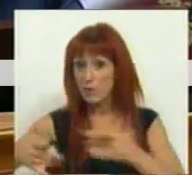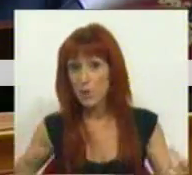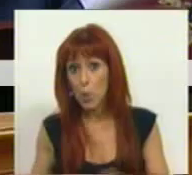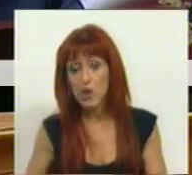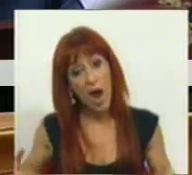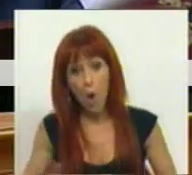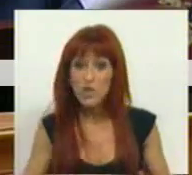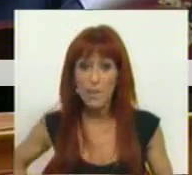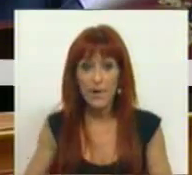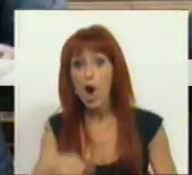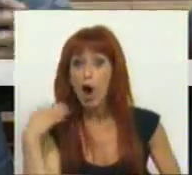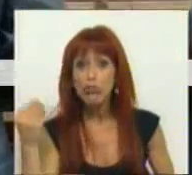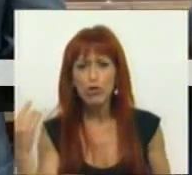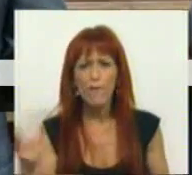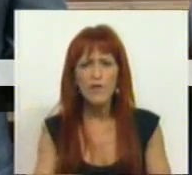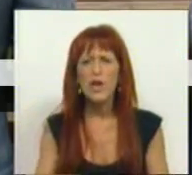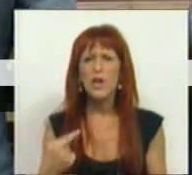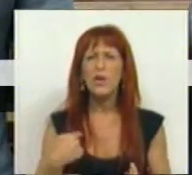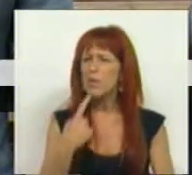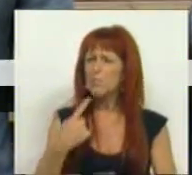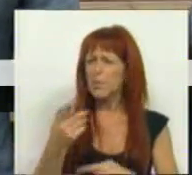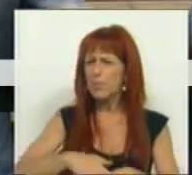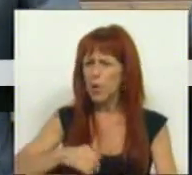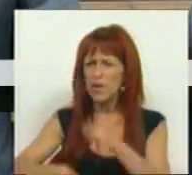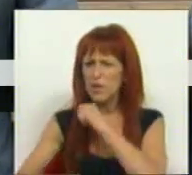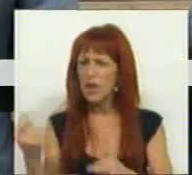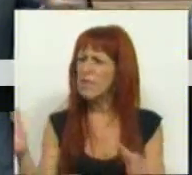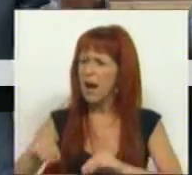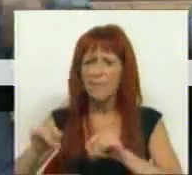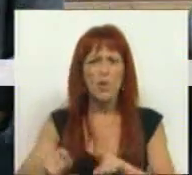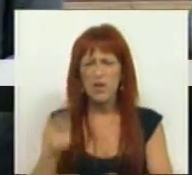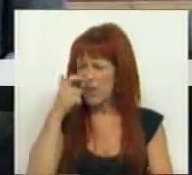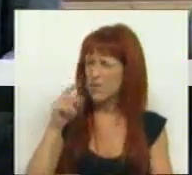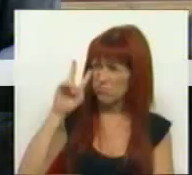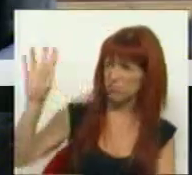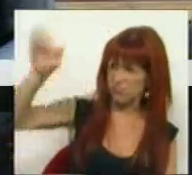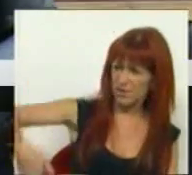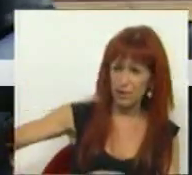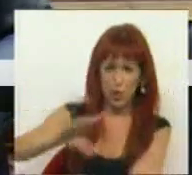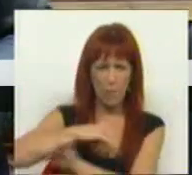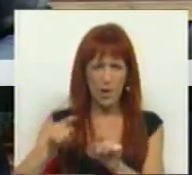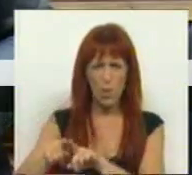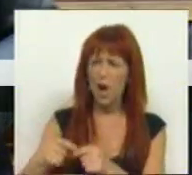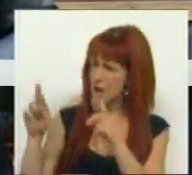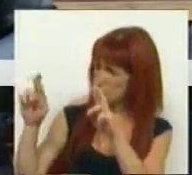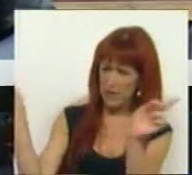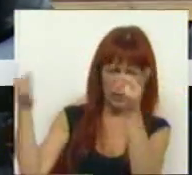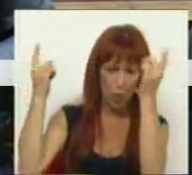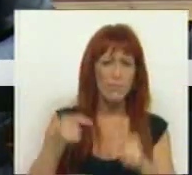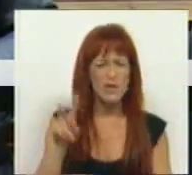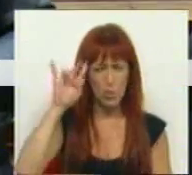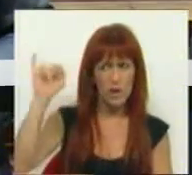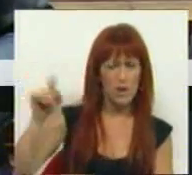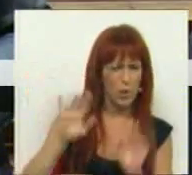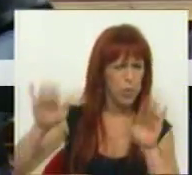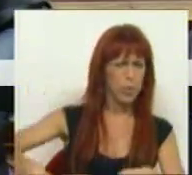ao desemprego, aos jovens, e não devemos estranhar por isso que cada vez mais as pessoas não olhem para a Europa com olhos de esperança, mas sim com